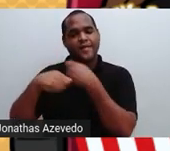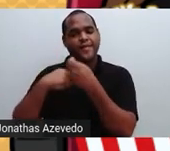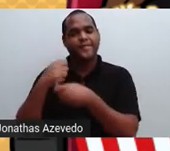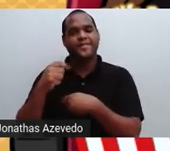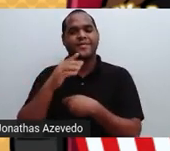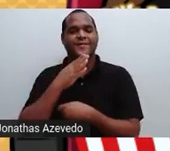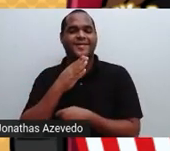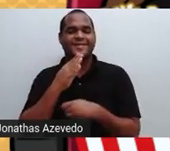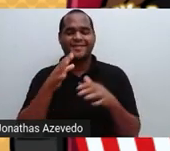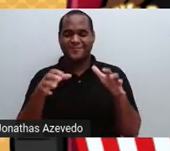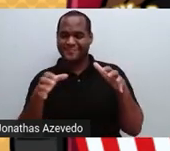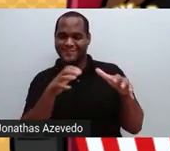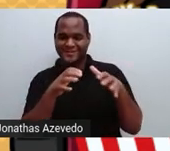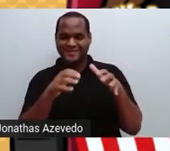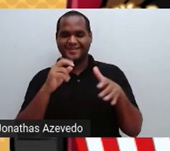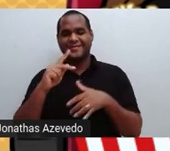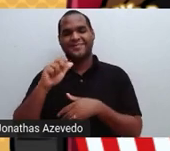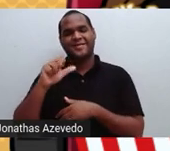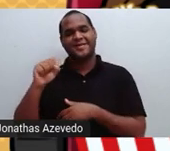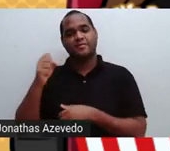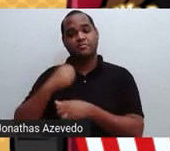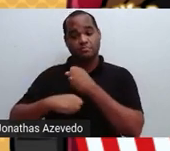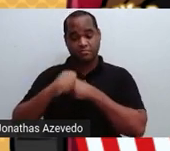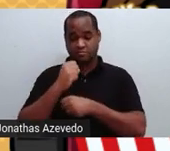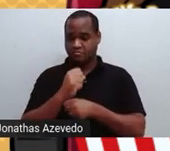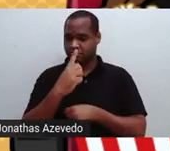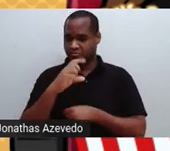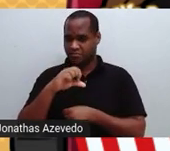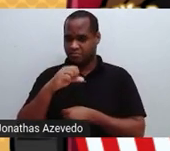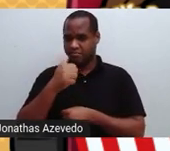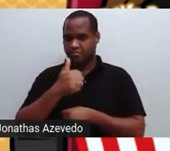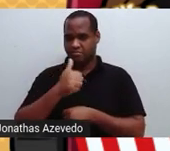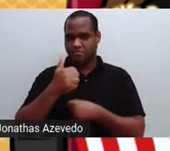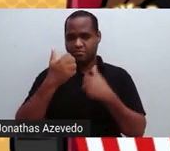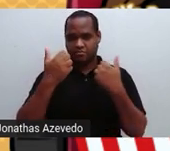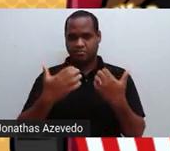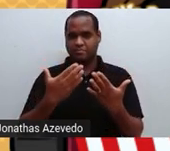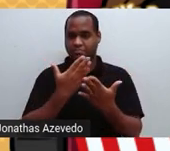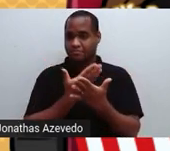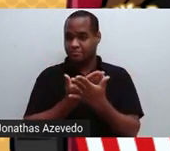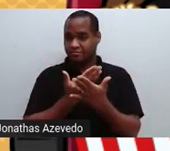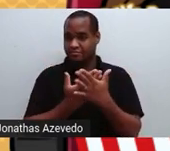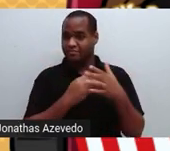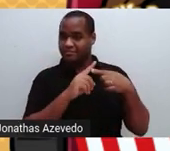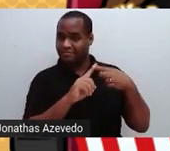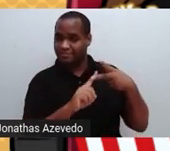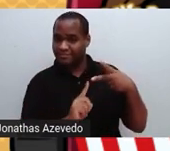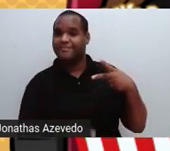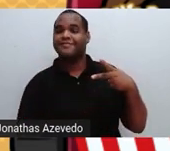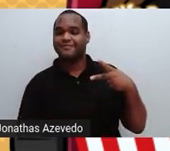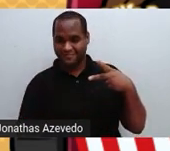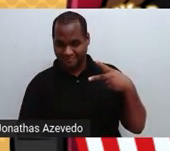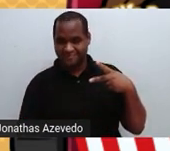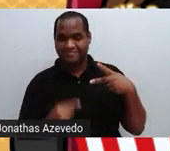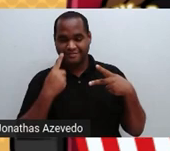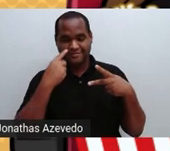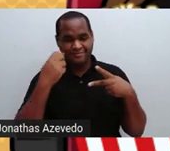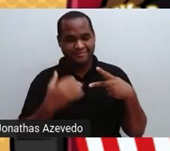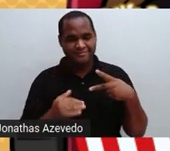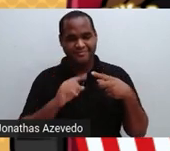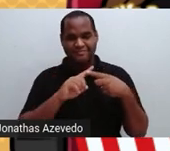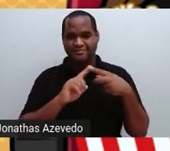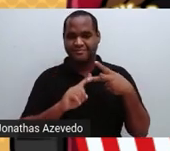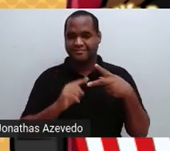de passas. Em 1911, os cientistas Ernest Rutherford e Lewis Bohr, com base em novos estudos,